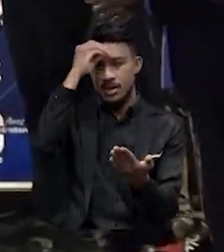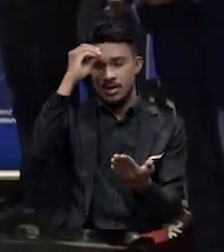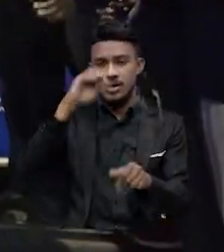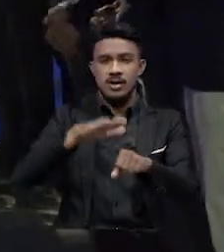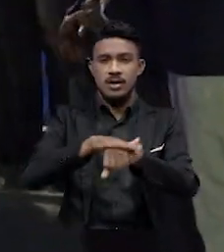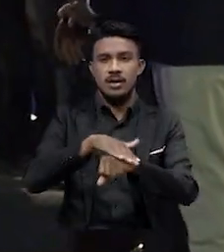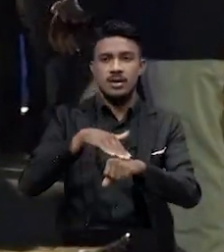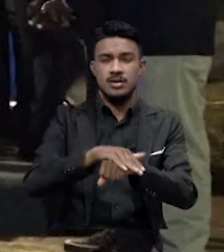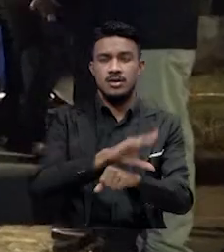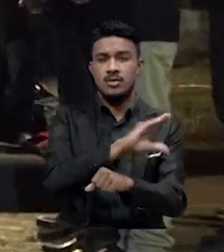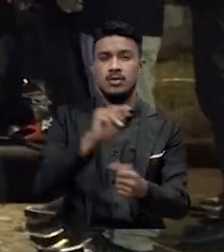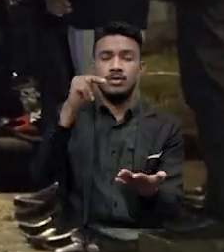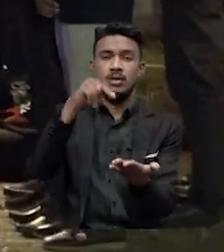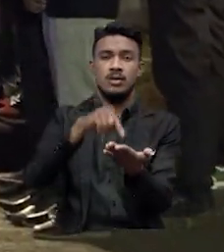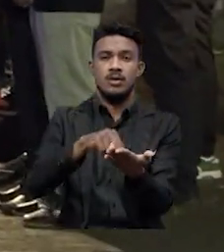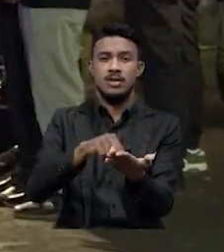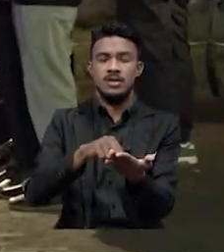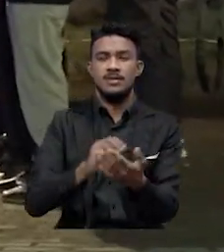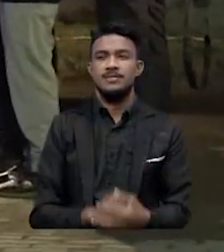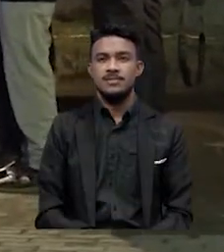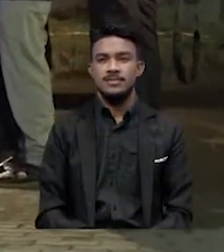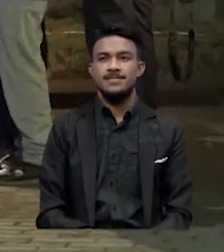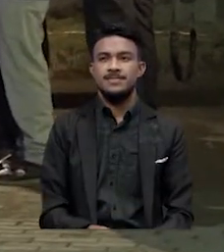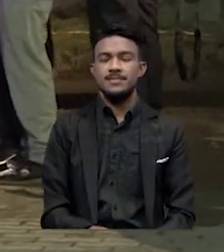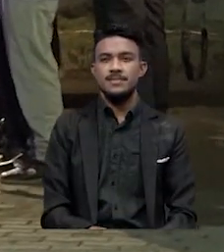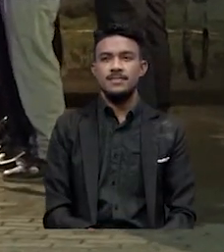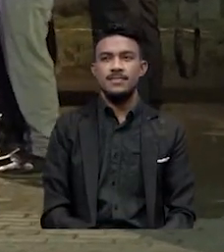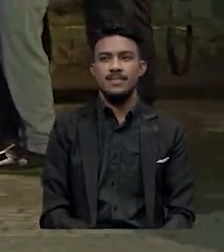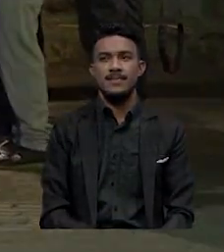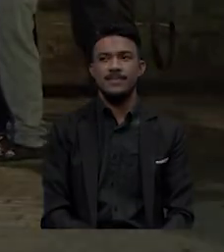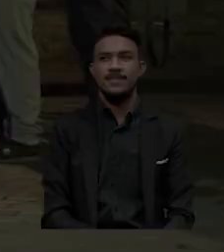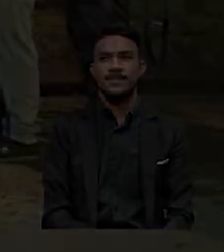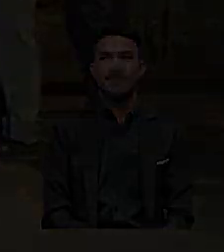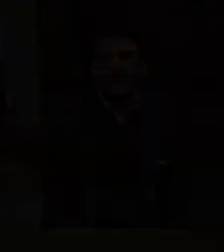beleza, natureza. Bem-vinda Ximenes, Agostinho da Costa, GMN.